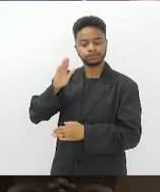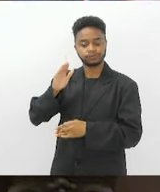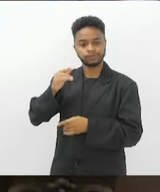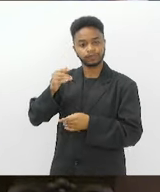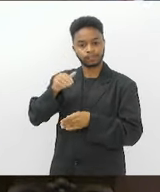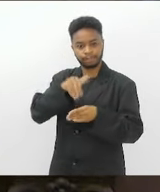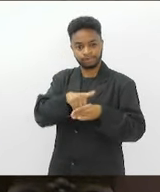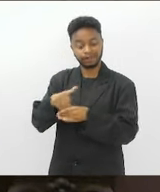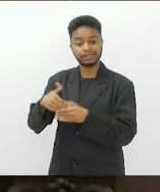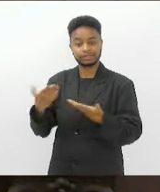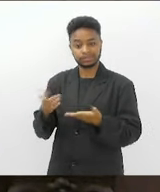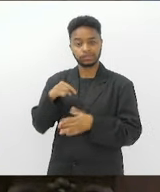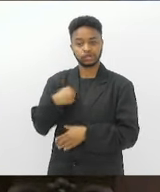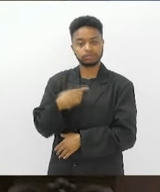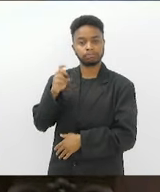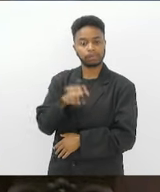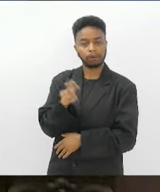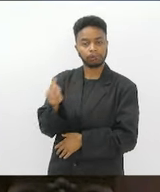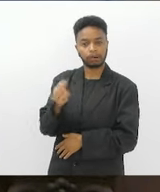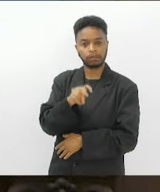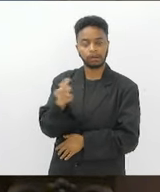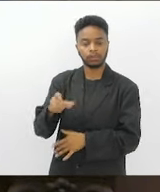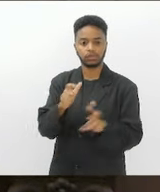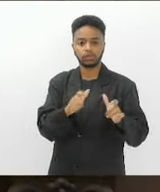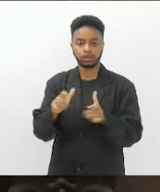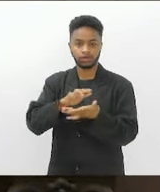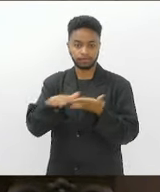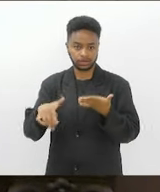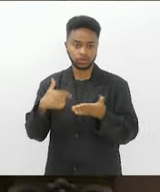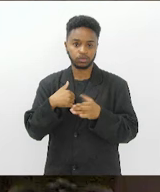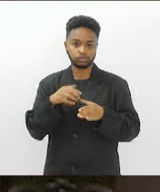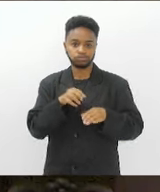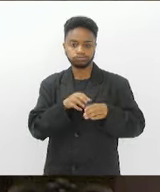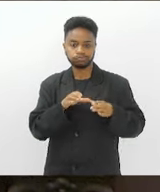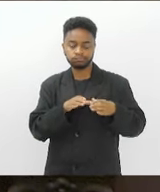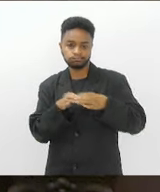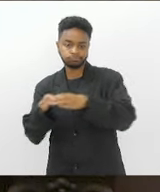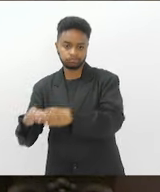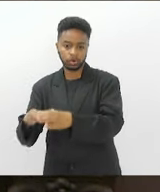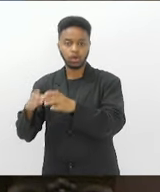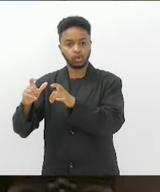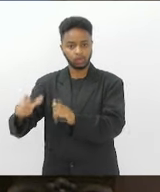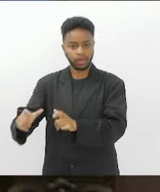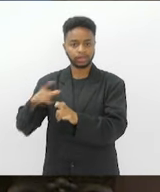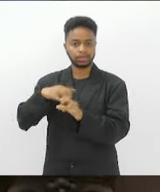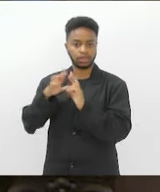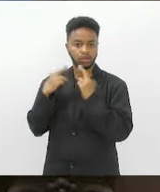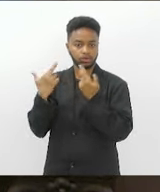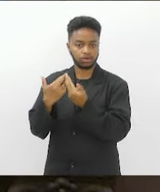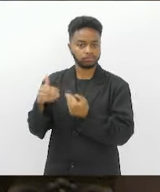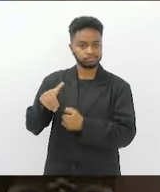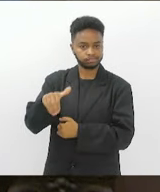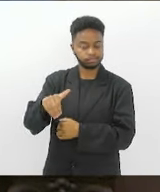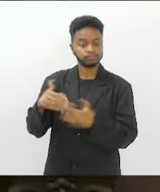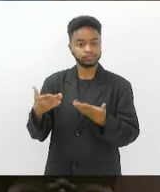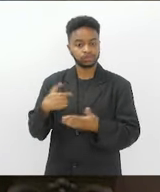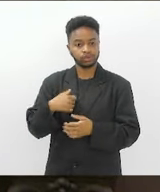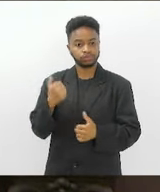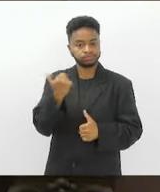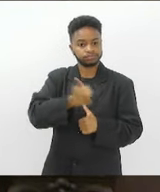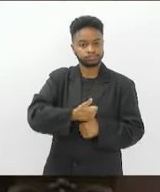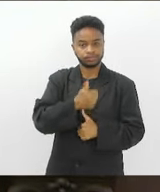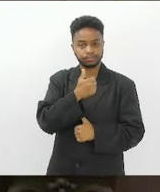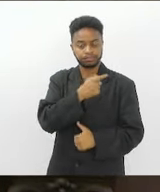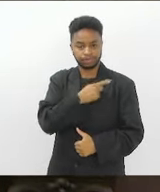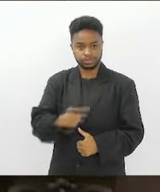de sapato e vou com alguns deputados me deslocar para uma reunião daqui a pouco. Vou passar a presidência para o coautor, querido amigo